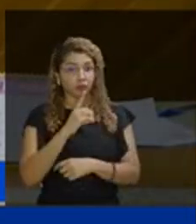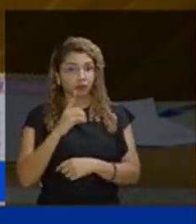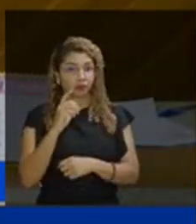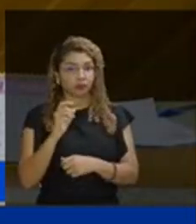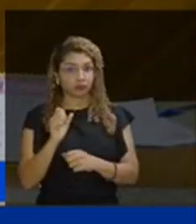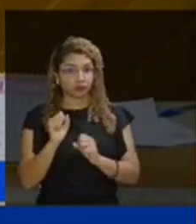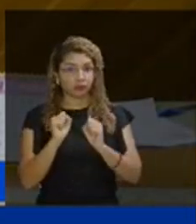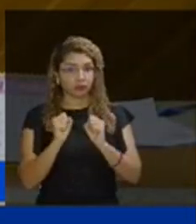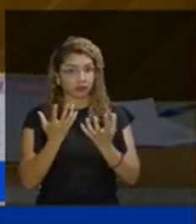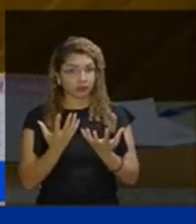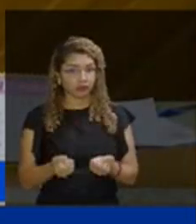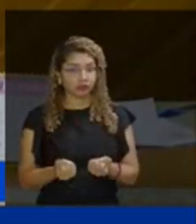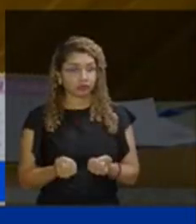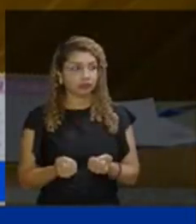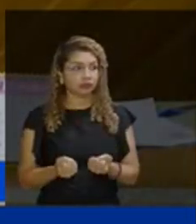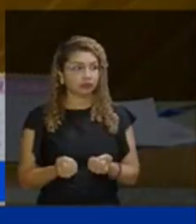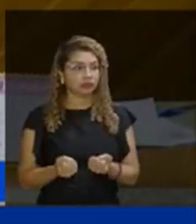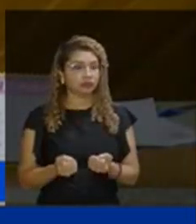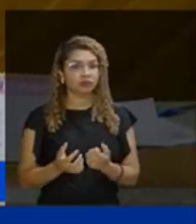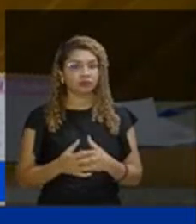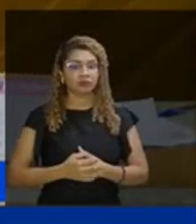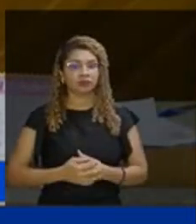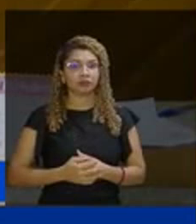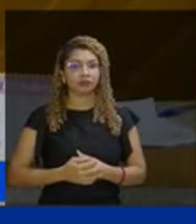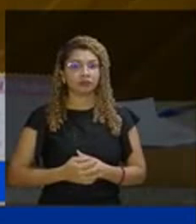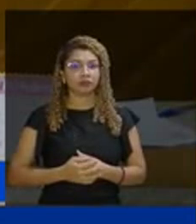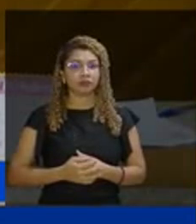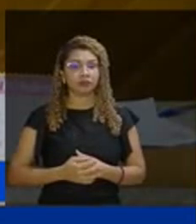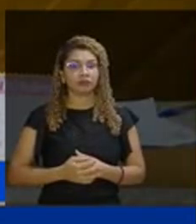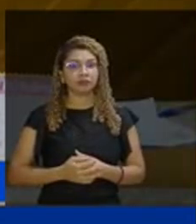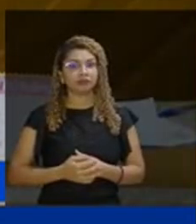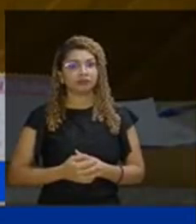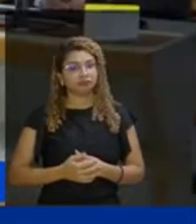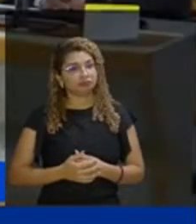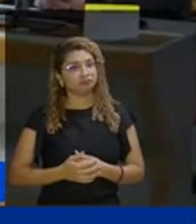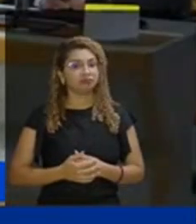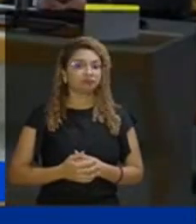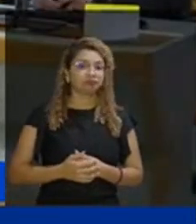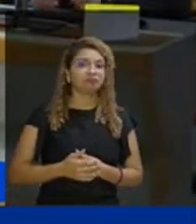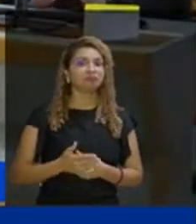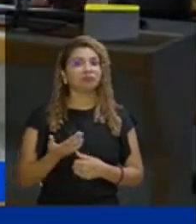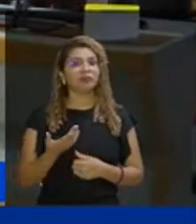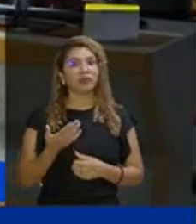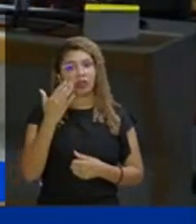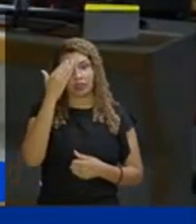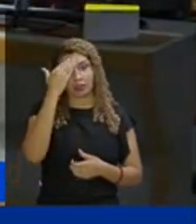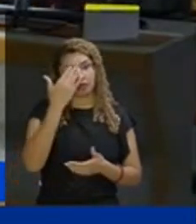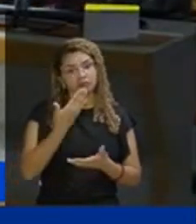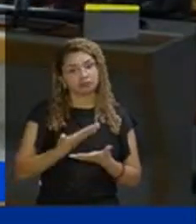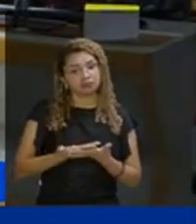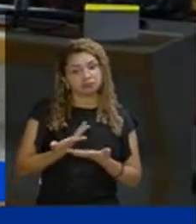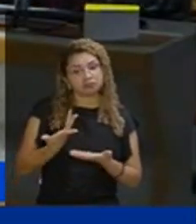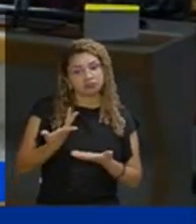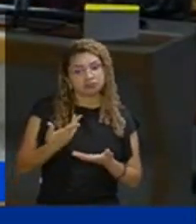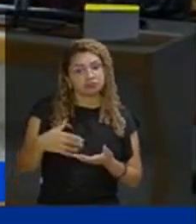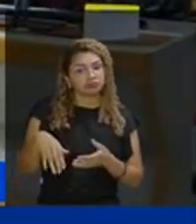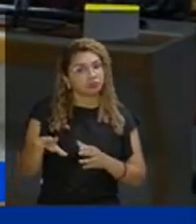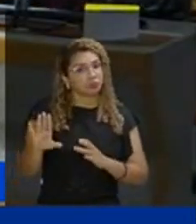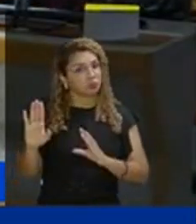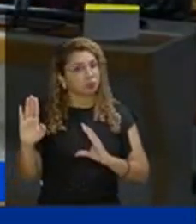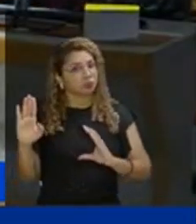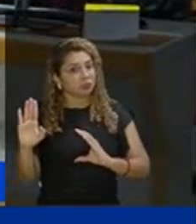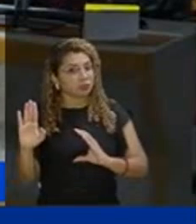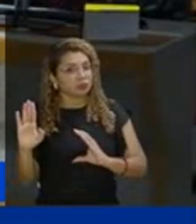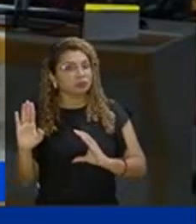isso? Por mim não tem problema. Eu acredito que talvez a pretensão do candidato fosse... Foco na mesa